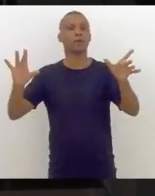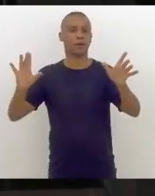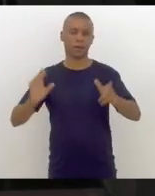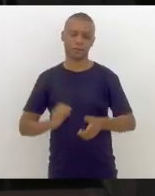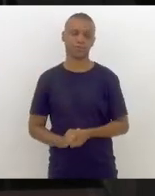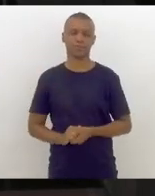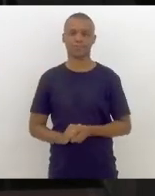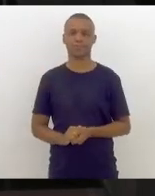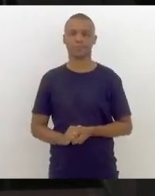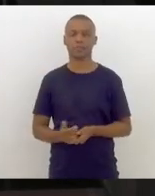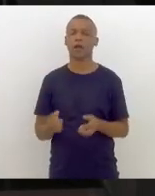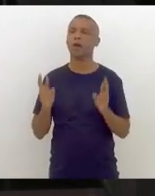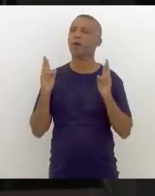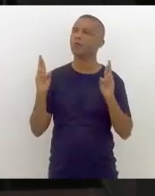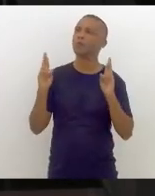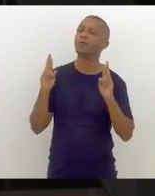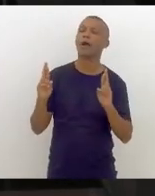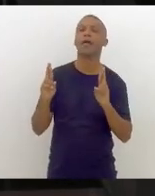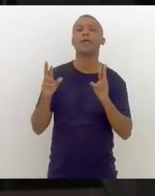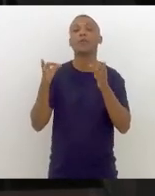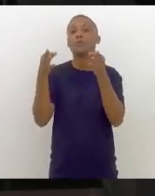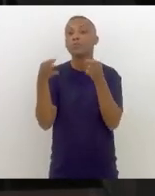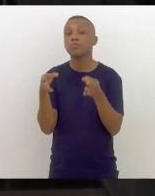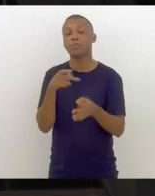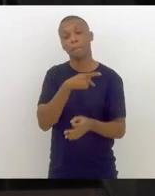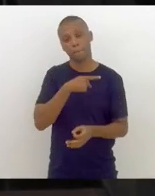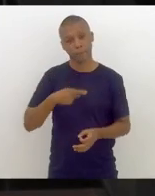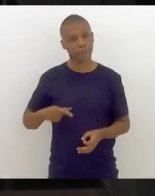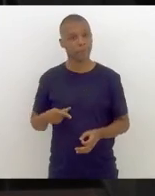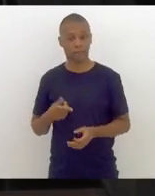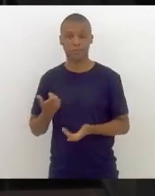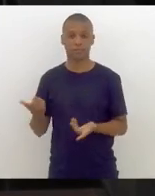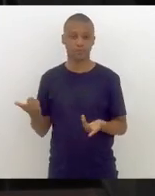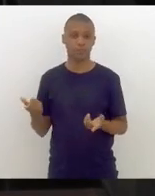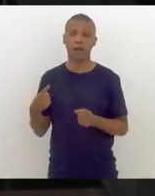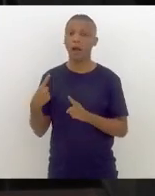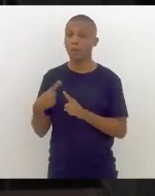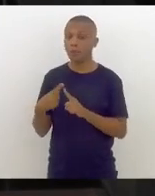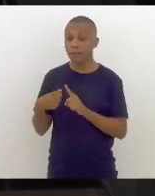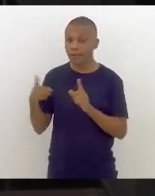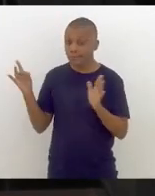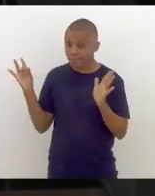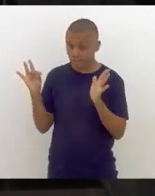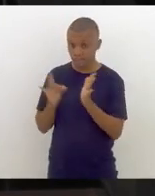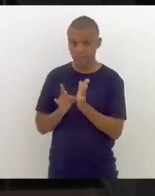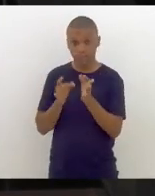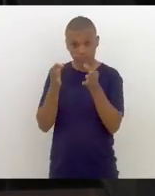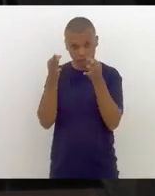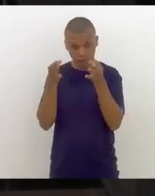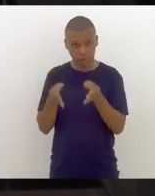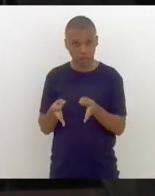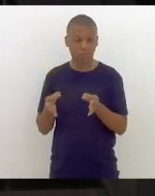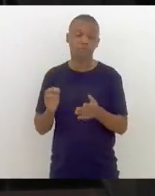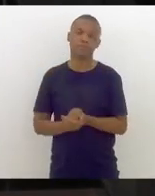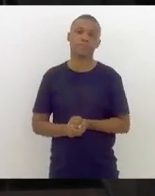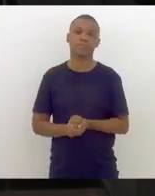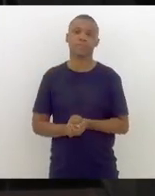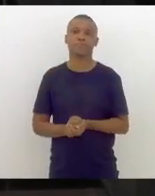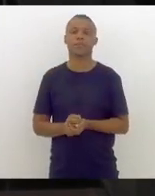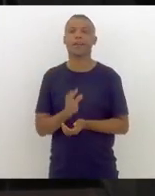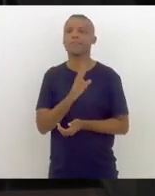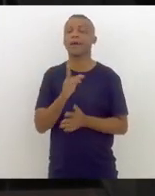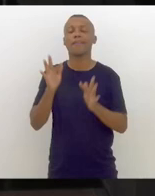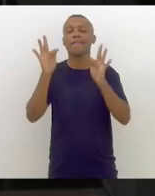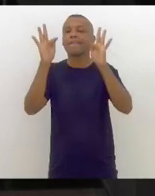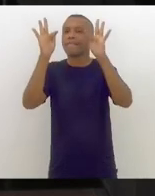é que se espera do Presidente da República porque este fato fará acessar